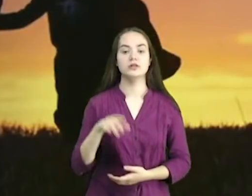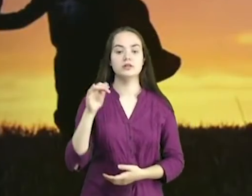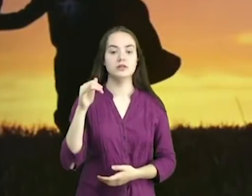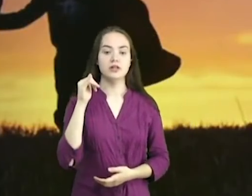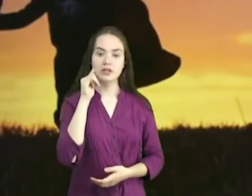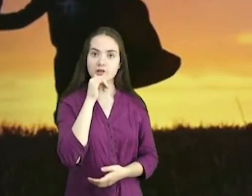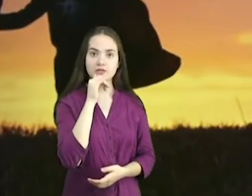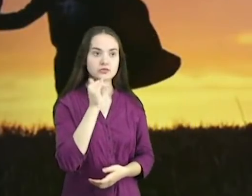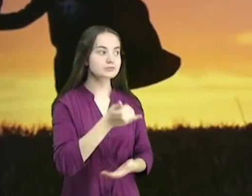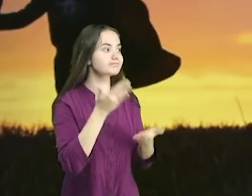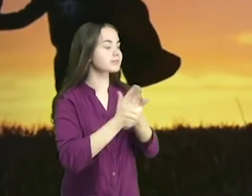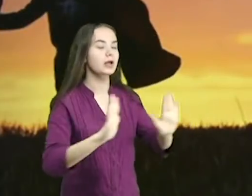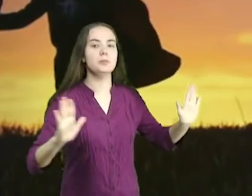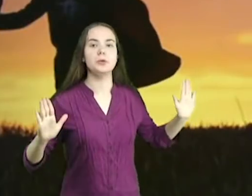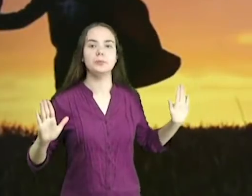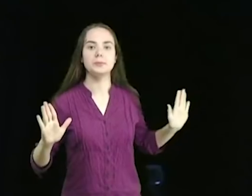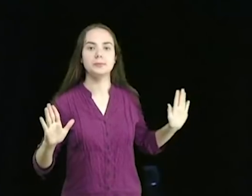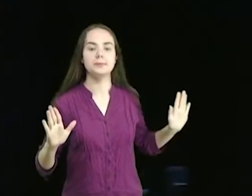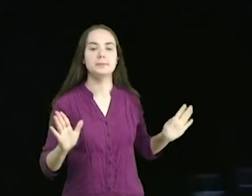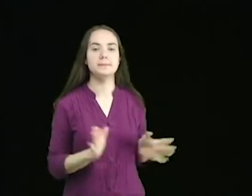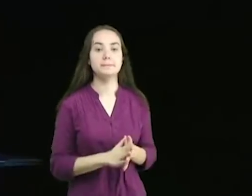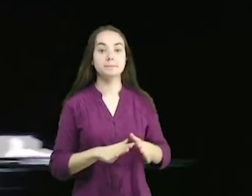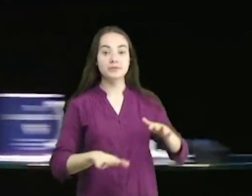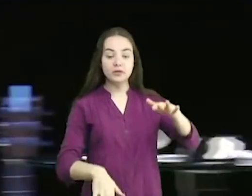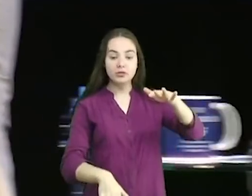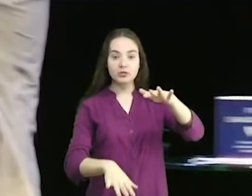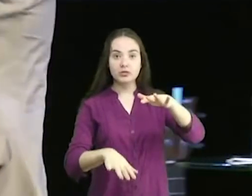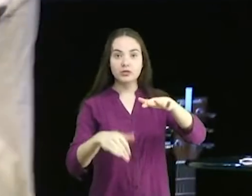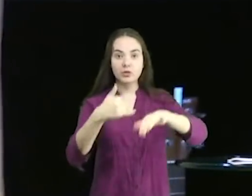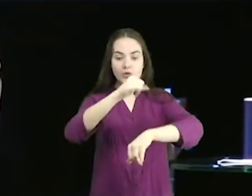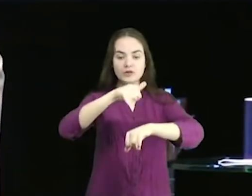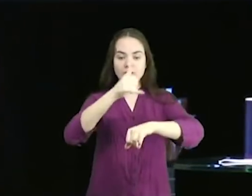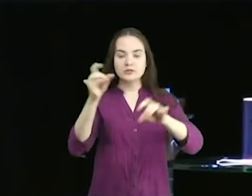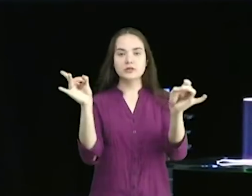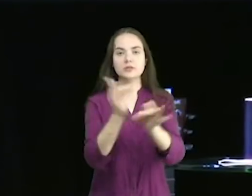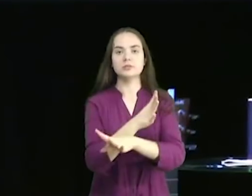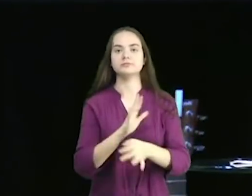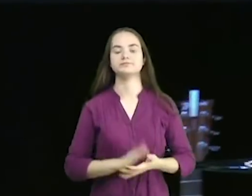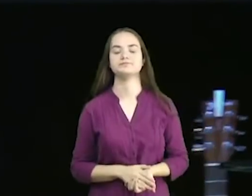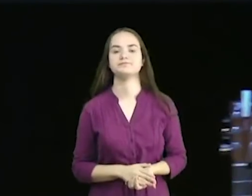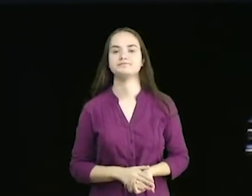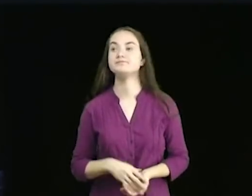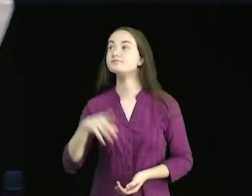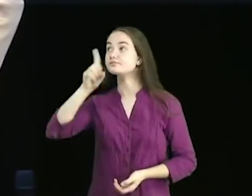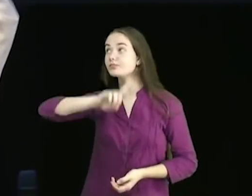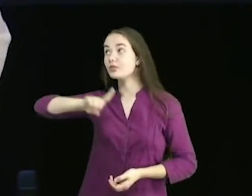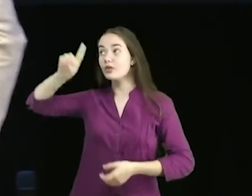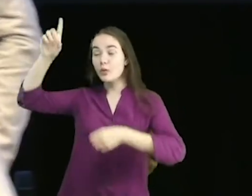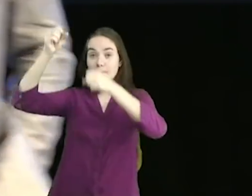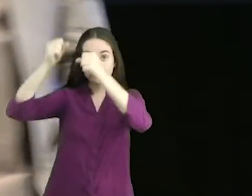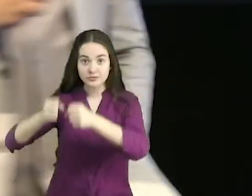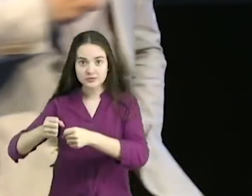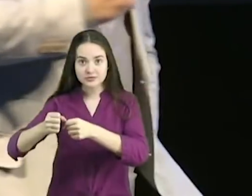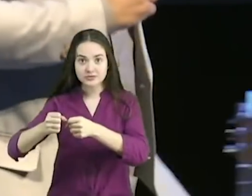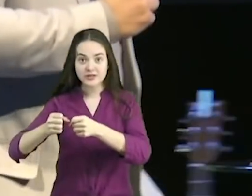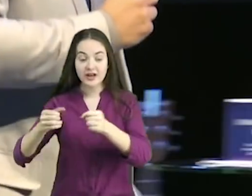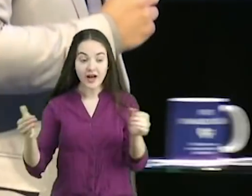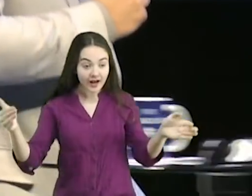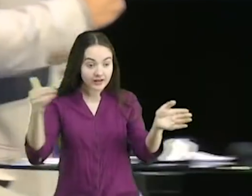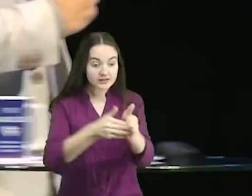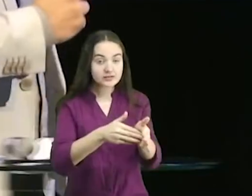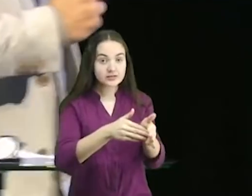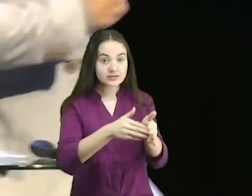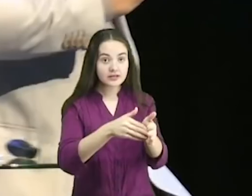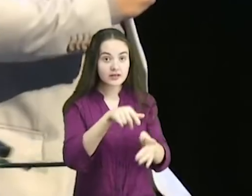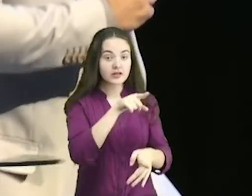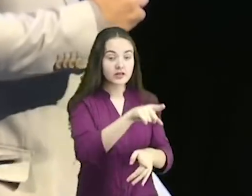parou de correr. Olha, o poder de Deus vai até onde a tua fé vai. Vou repetir. O poder de Deus